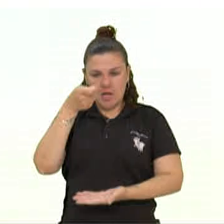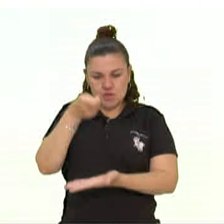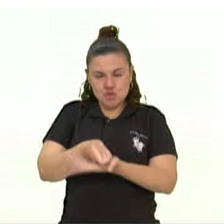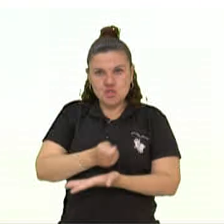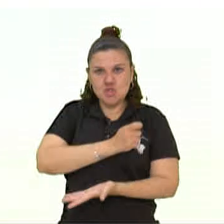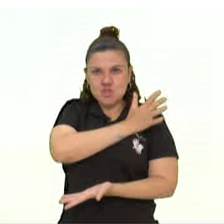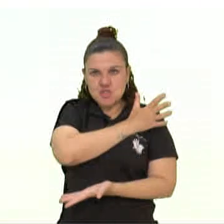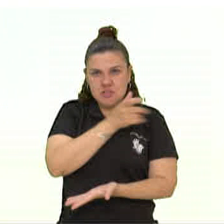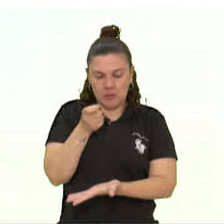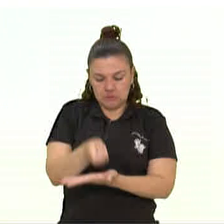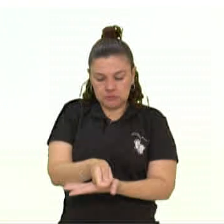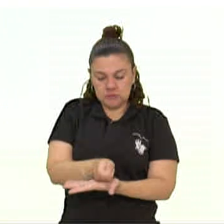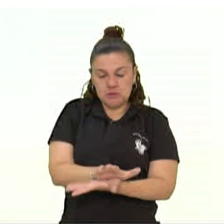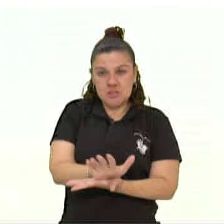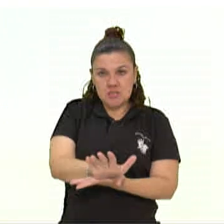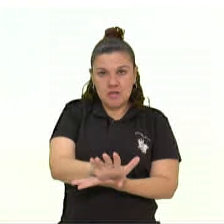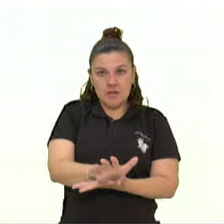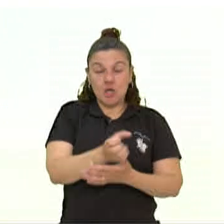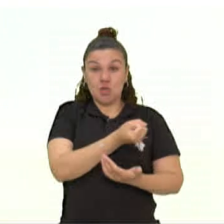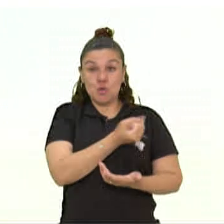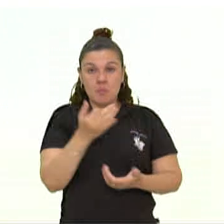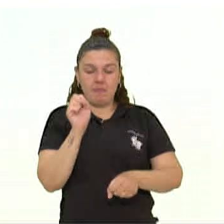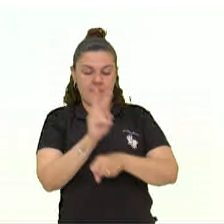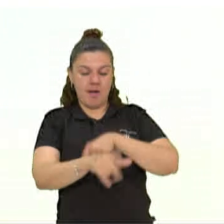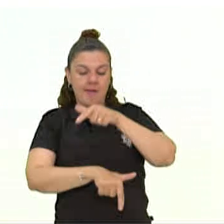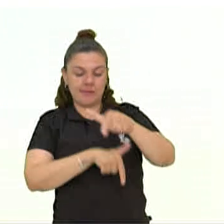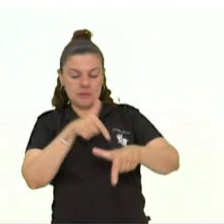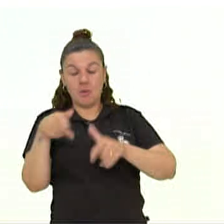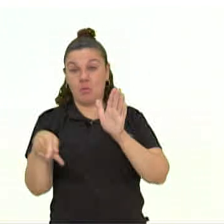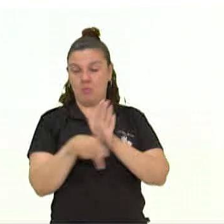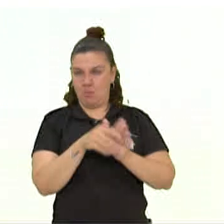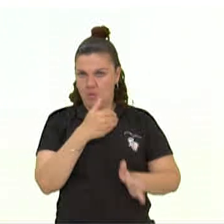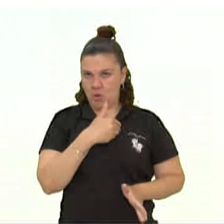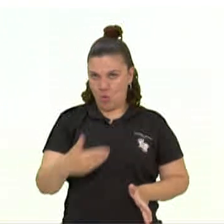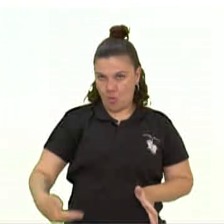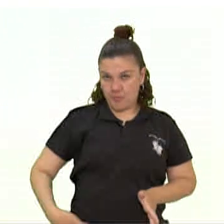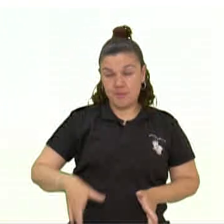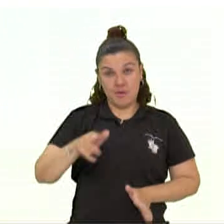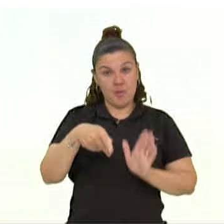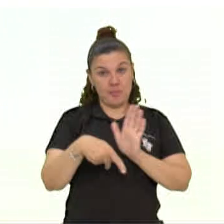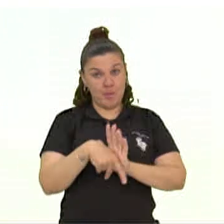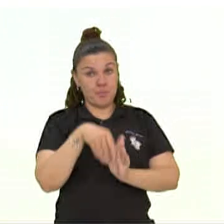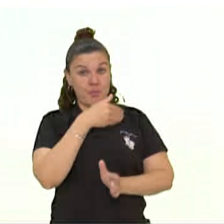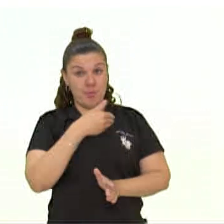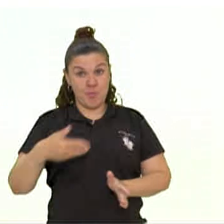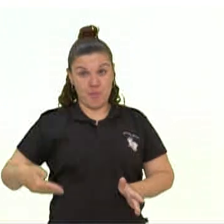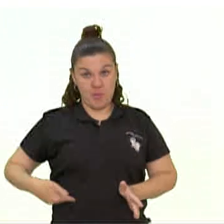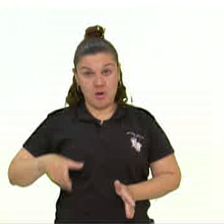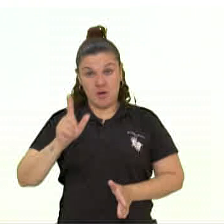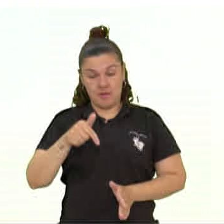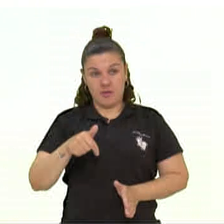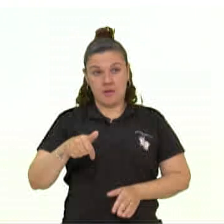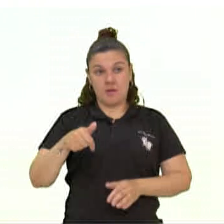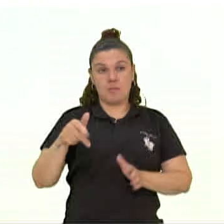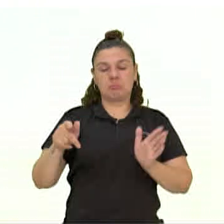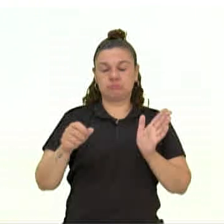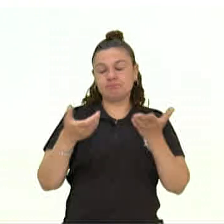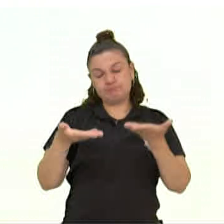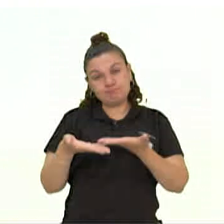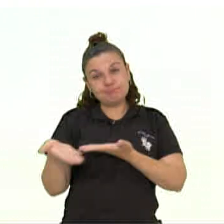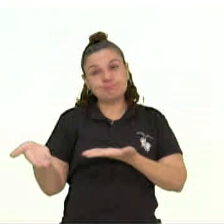grande número de empregos provenientes de empresas estatais. Então, quem oferece emprego é o Estado, isso exerce um domínio